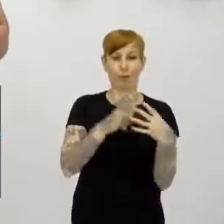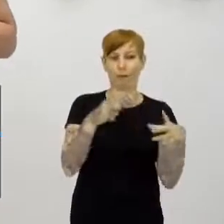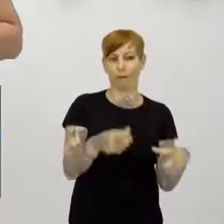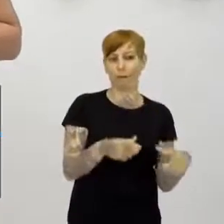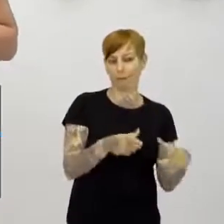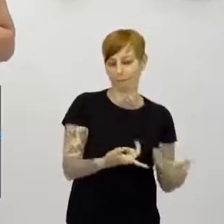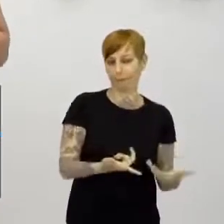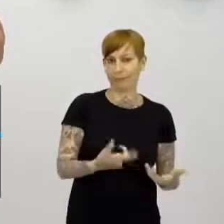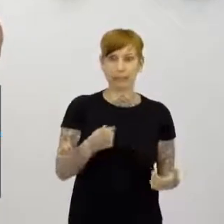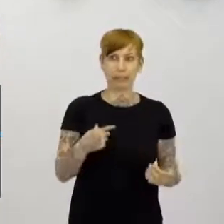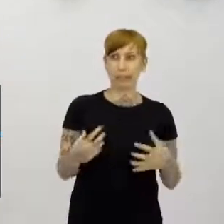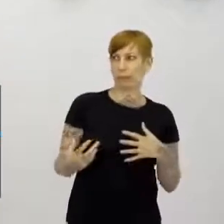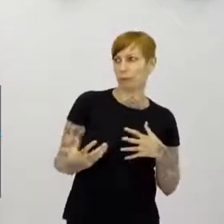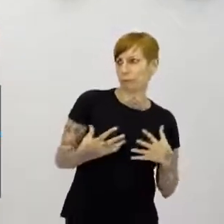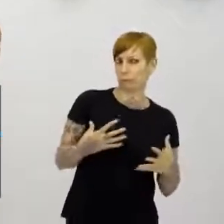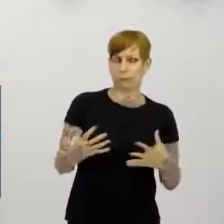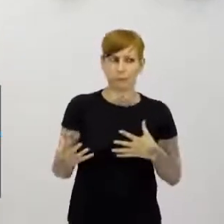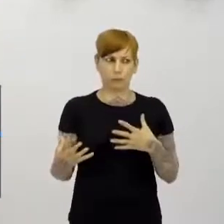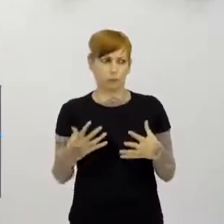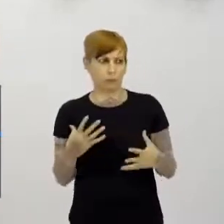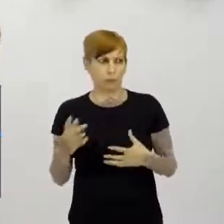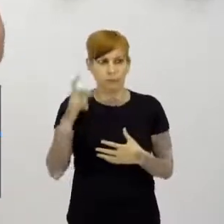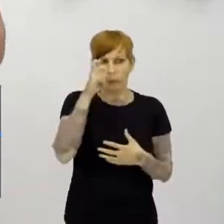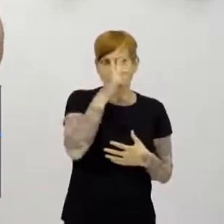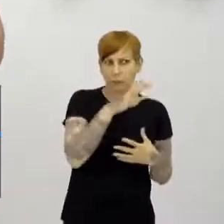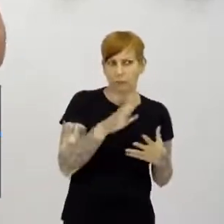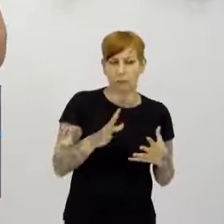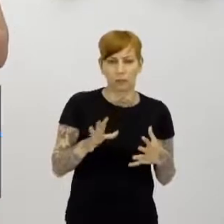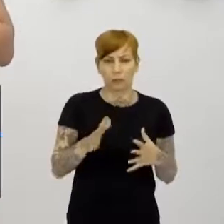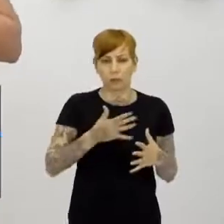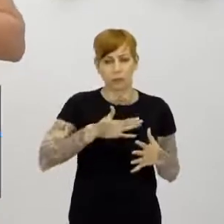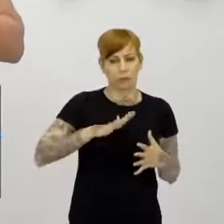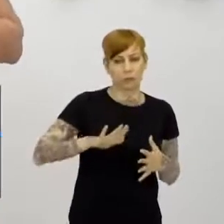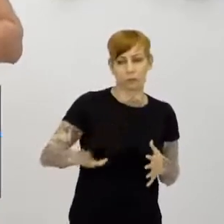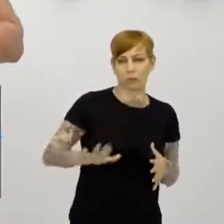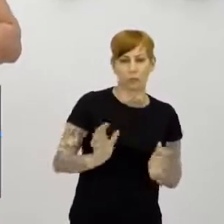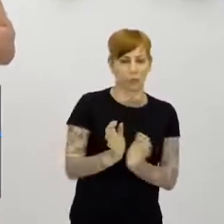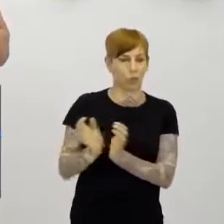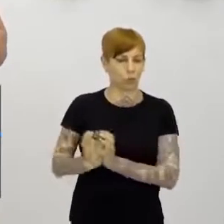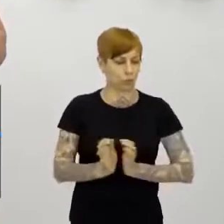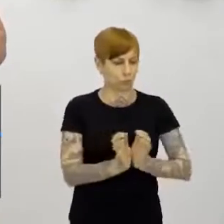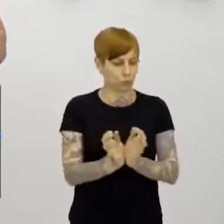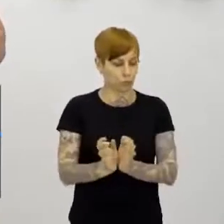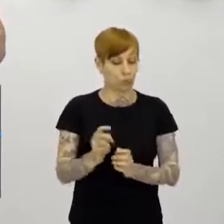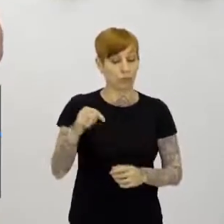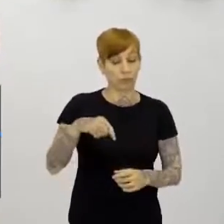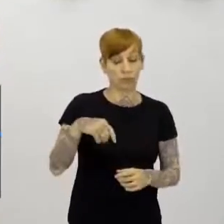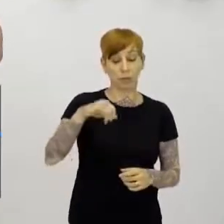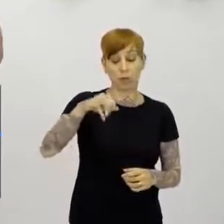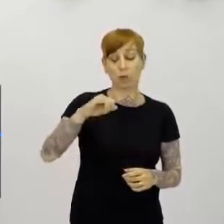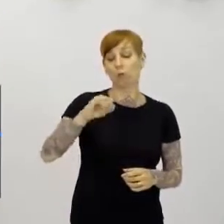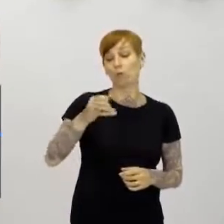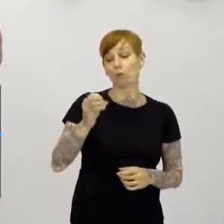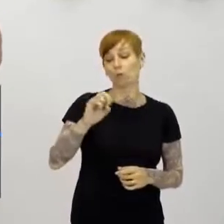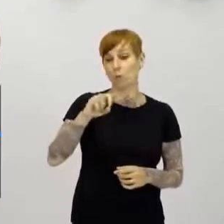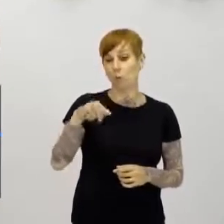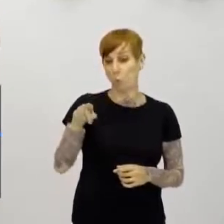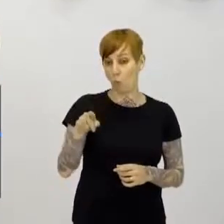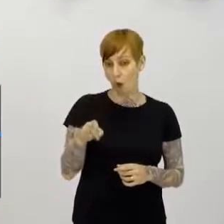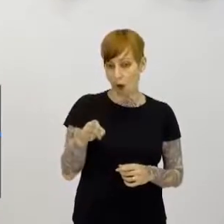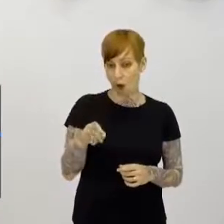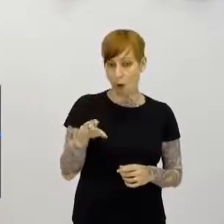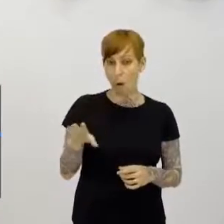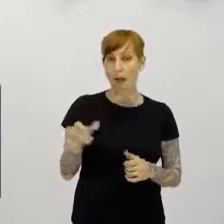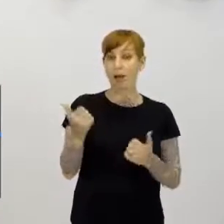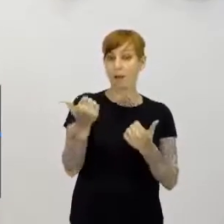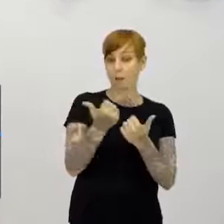também um grande estranhamento. E o que vai acontecer? O João Goulart, ele vai se tornar o presidente, só que as